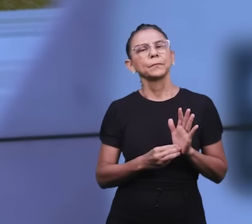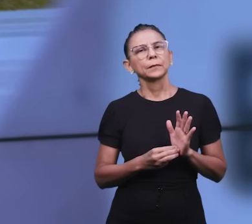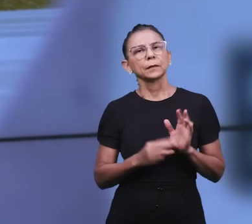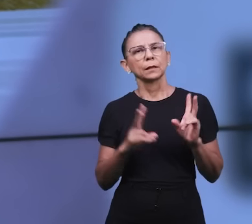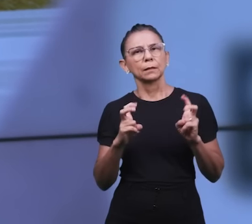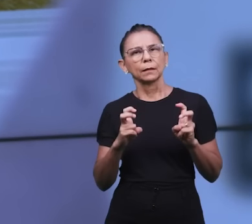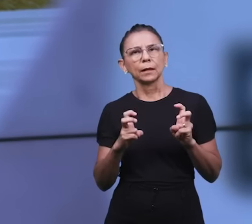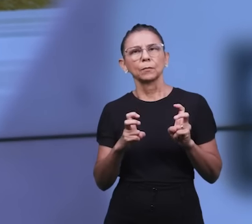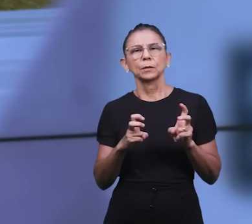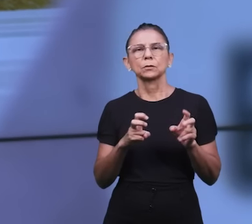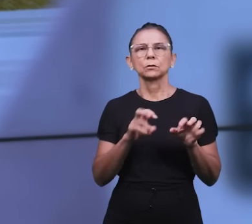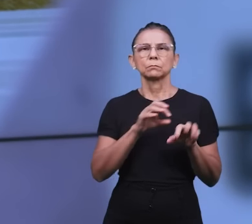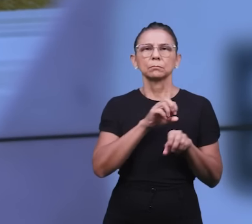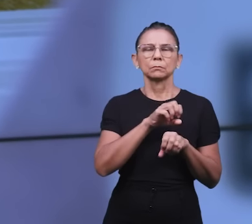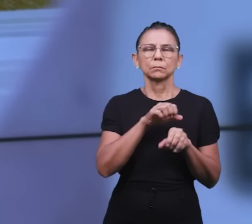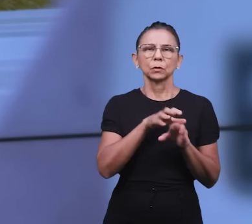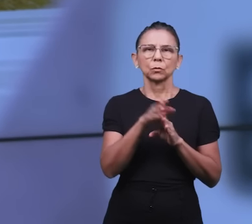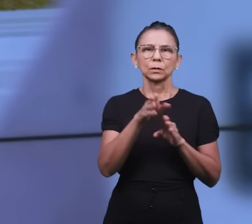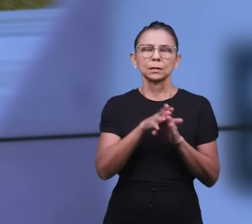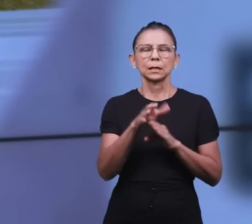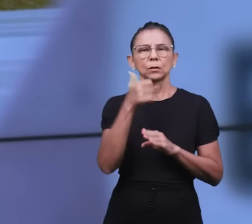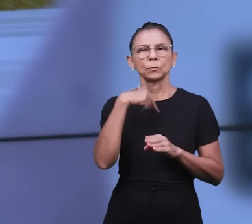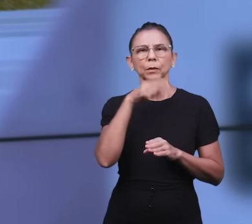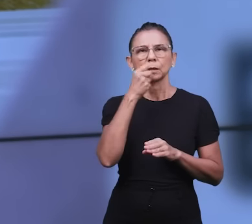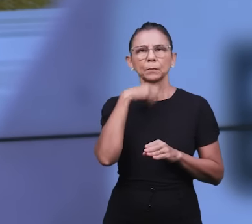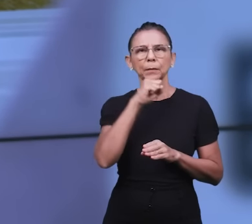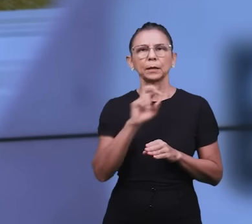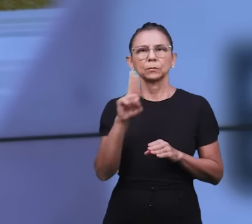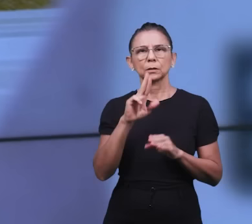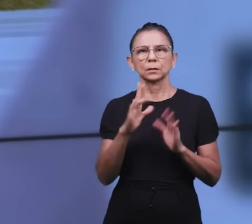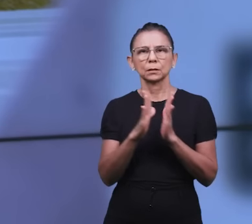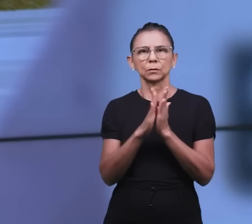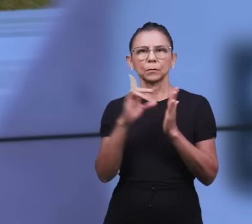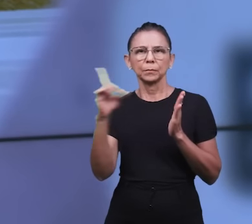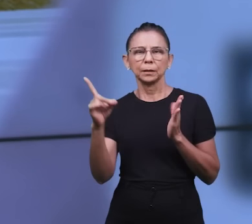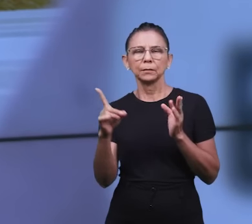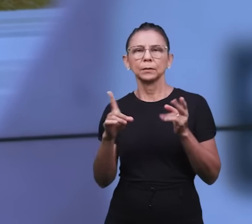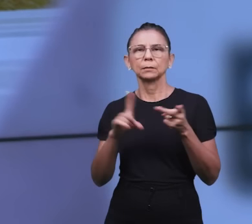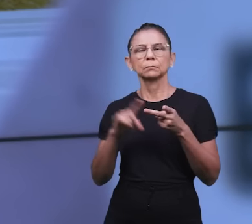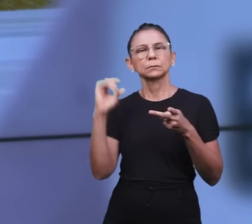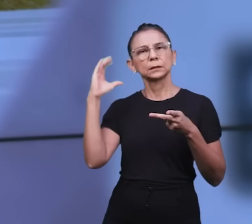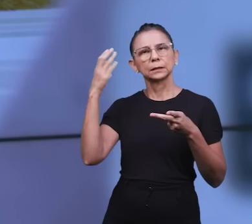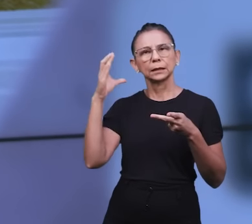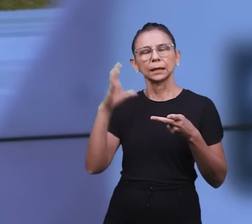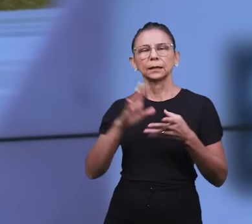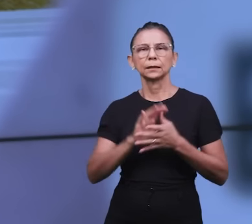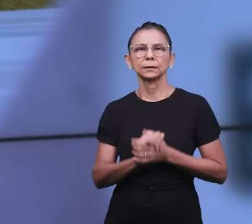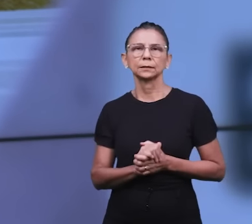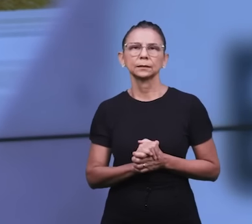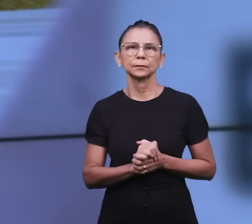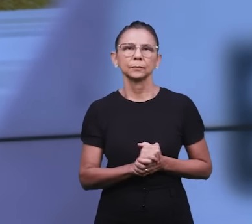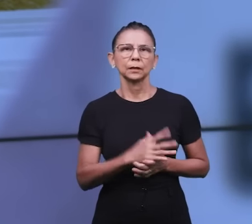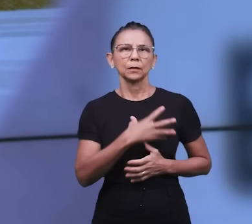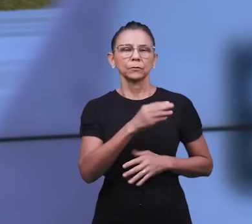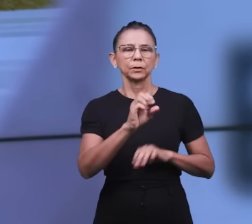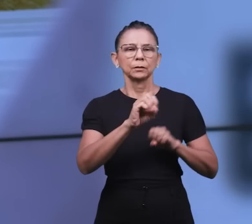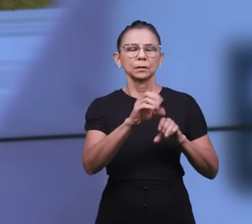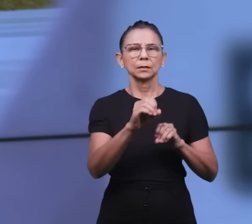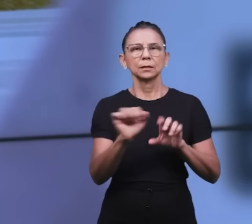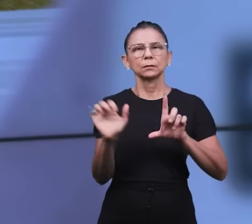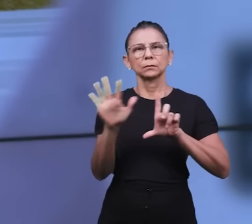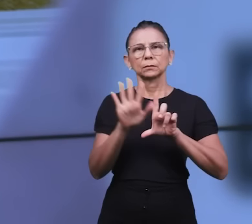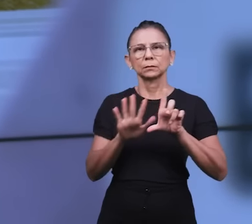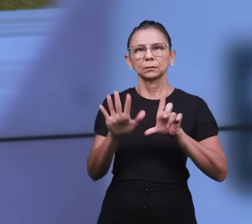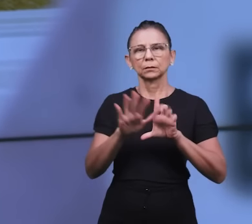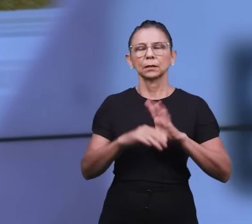os pais com base bíblica e científica a respeito da educação dos filhos na era digital durante todo